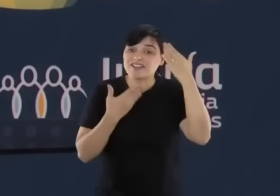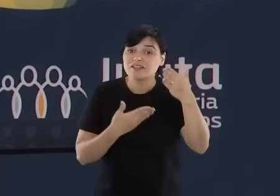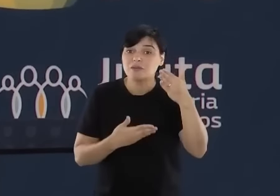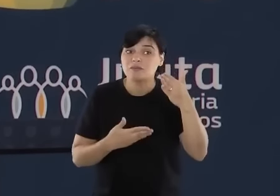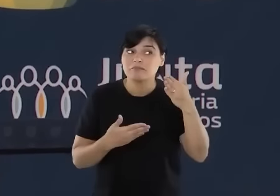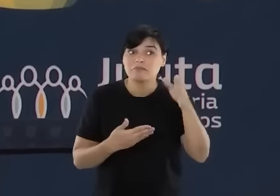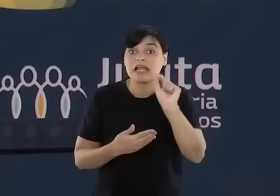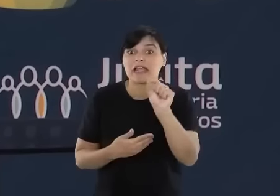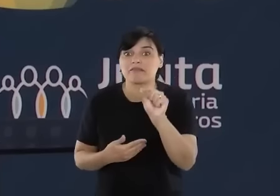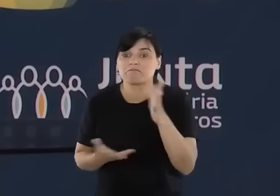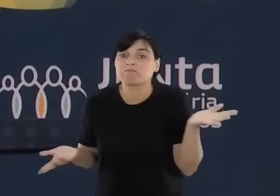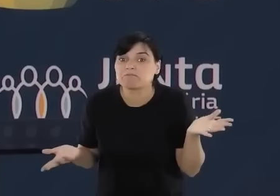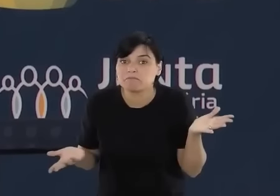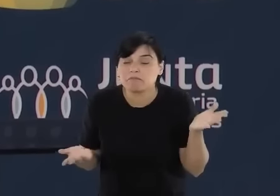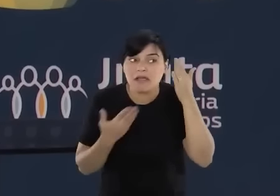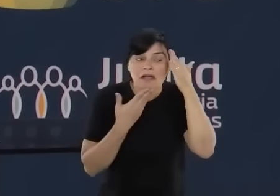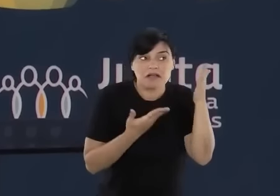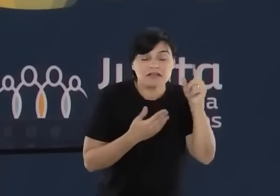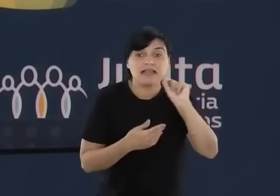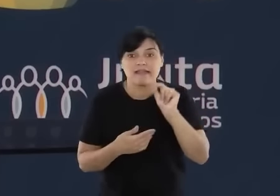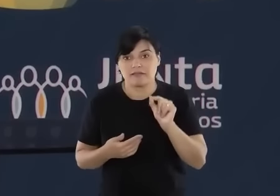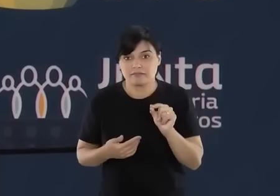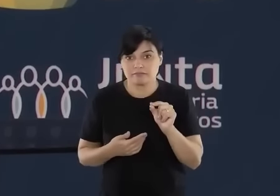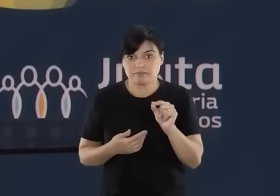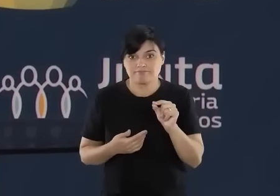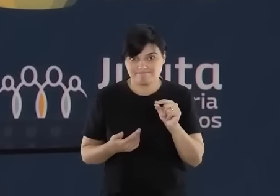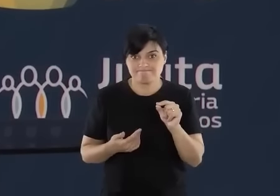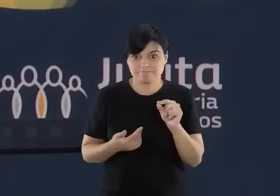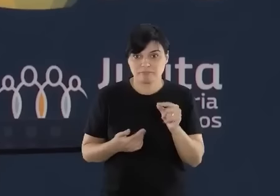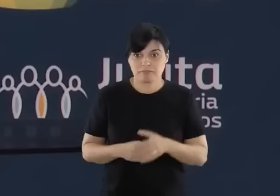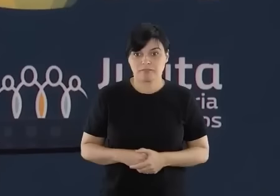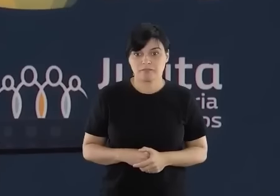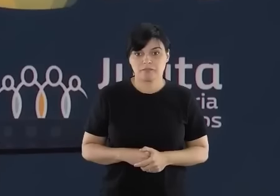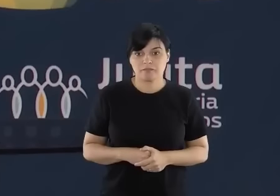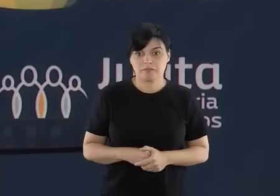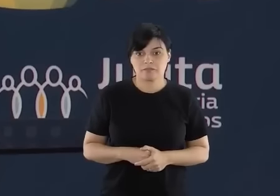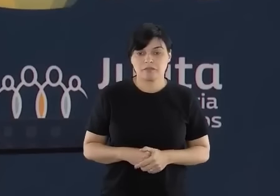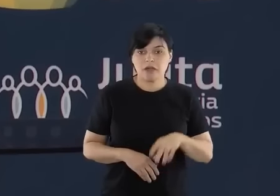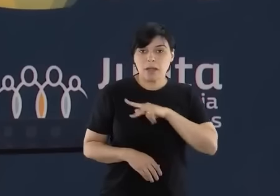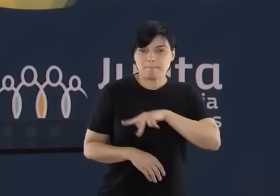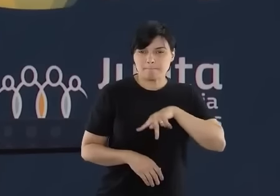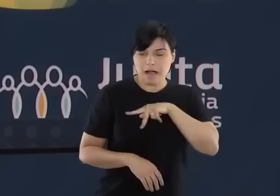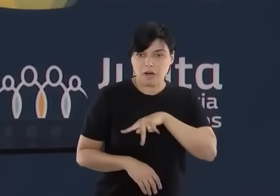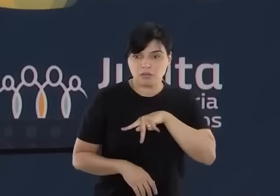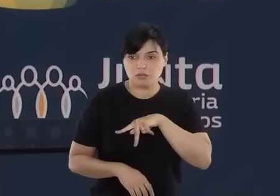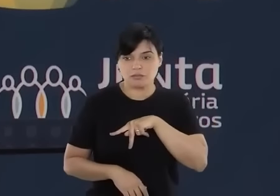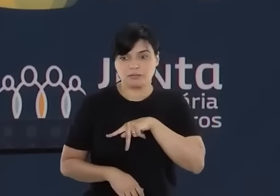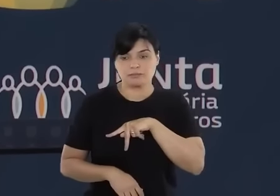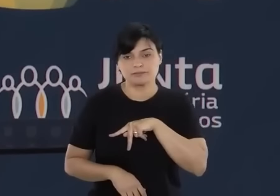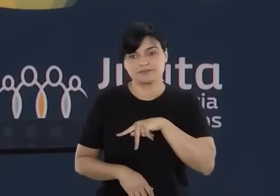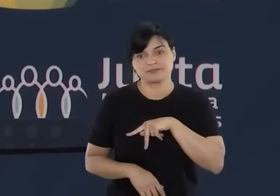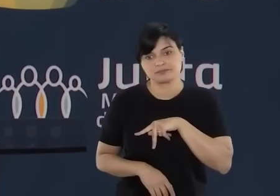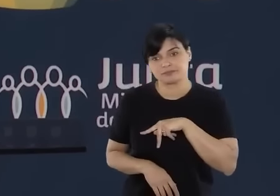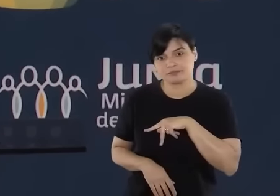quem esse texto Responde esta pergunta o apóstolo Paulo o grande